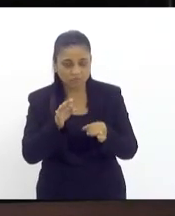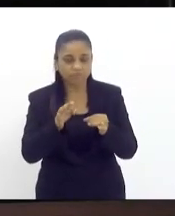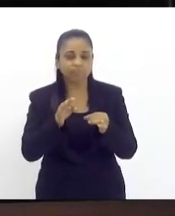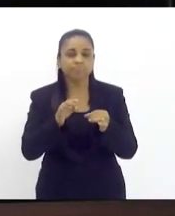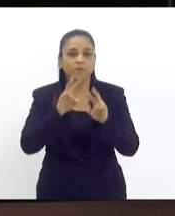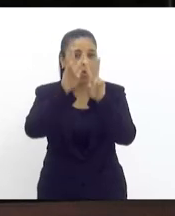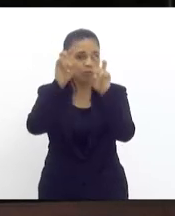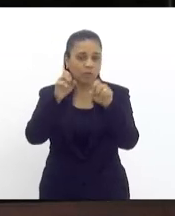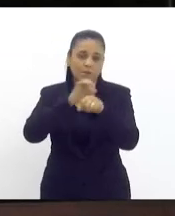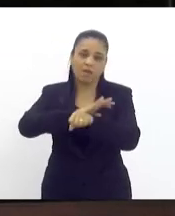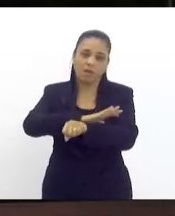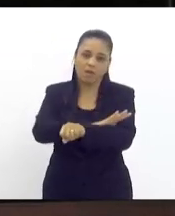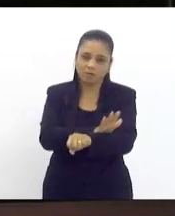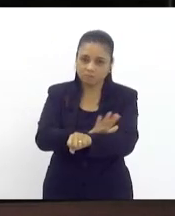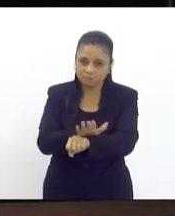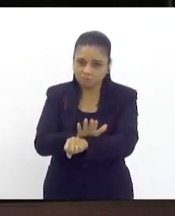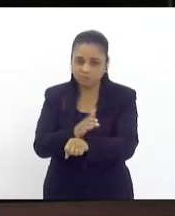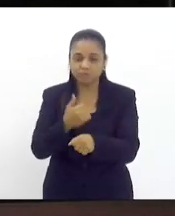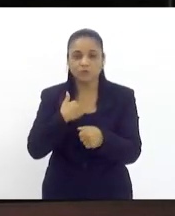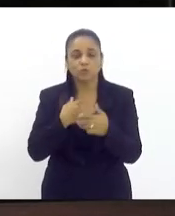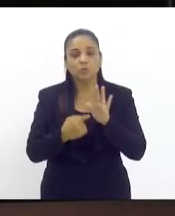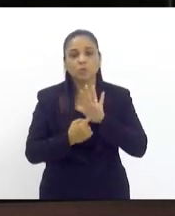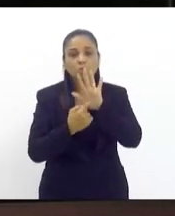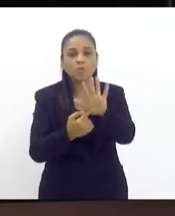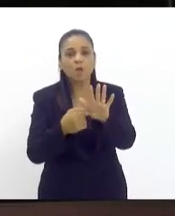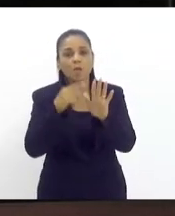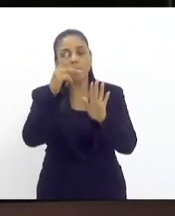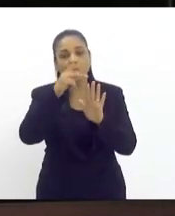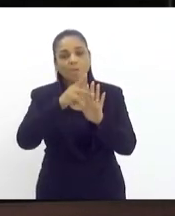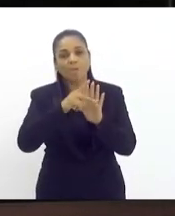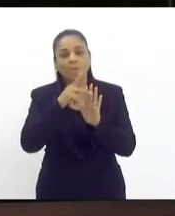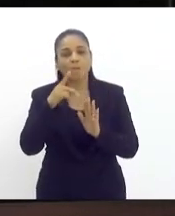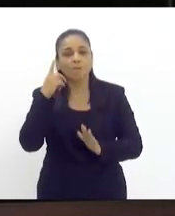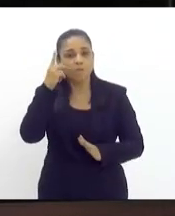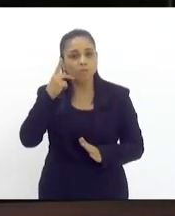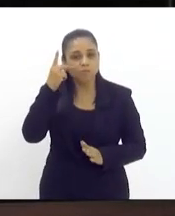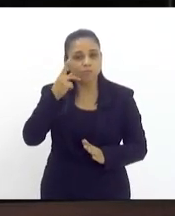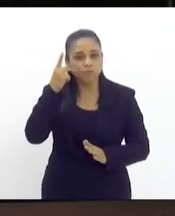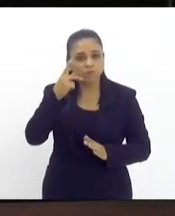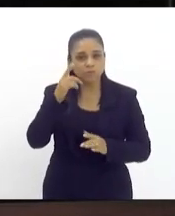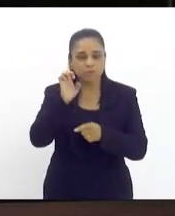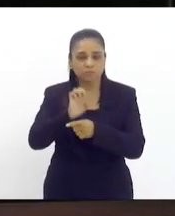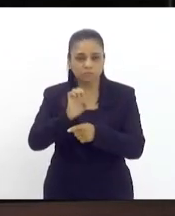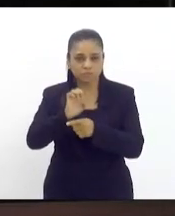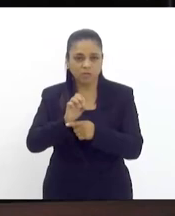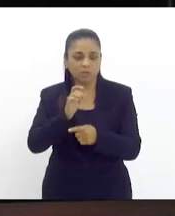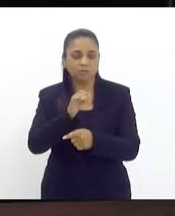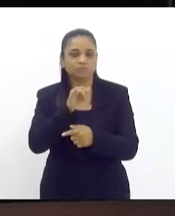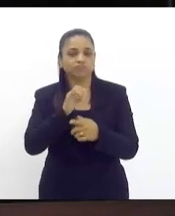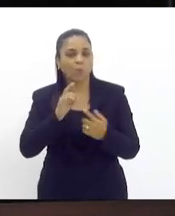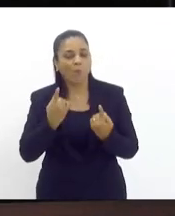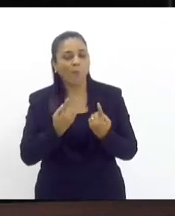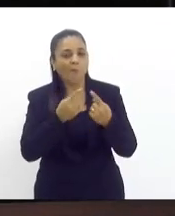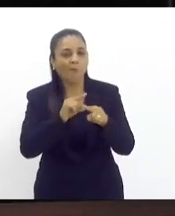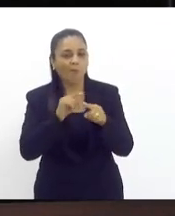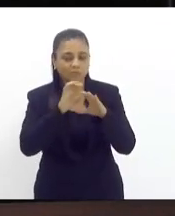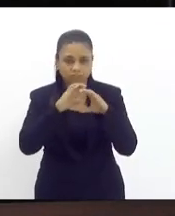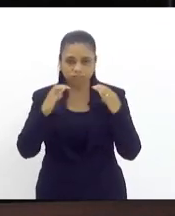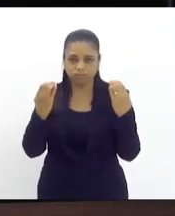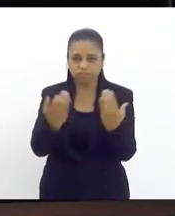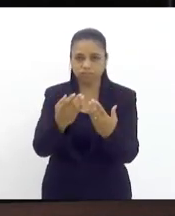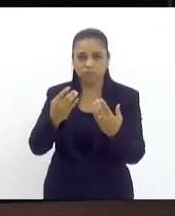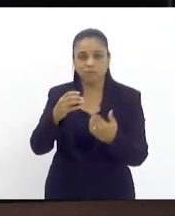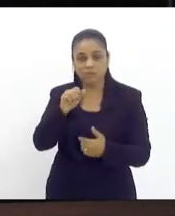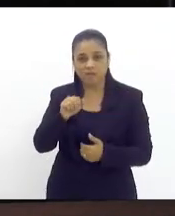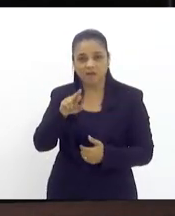racismo quando nós apresentamos a política estadual Vinny Júnior de combate o racismo nos Estados nas Arenas esportivas queremos